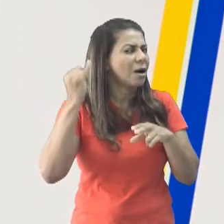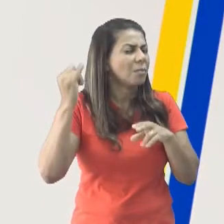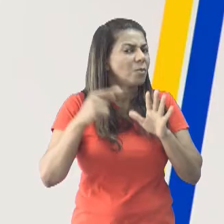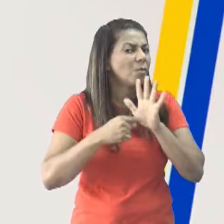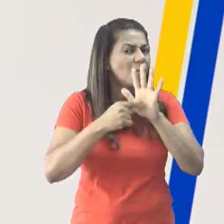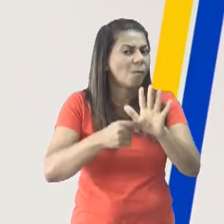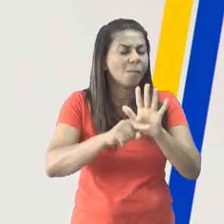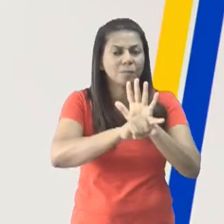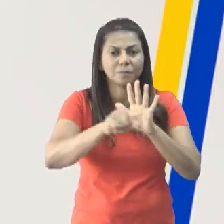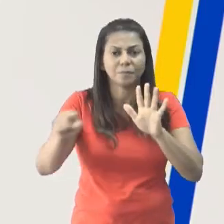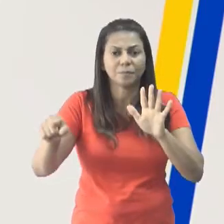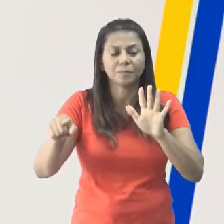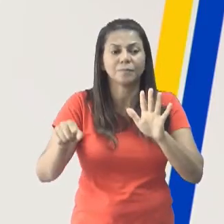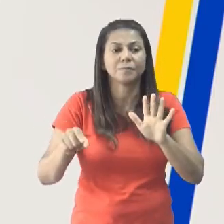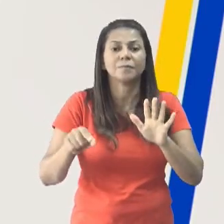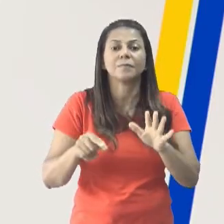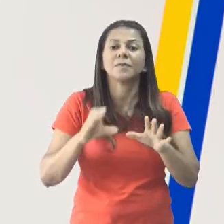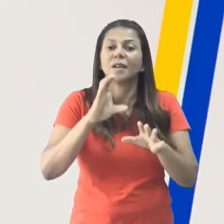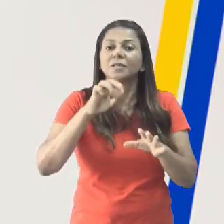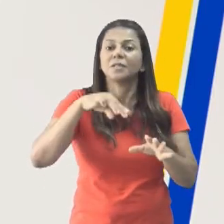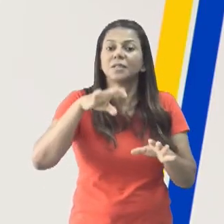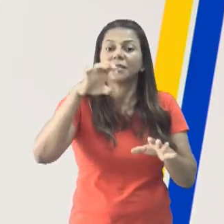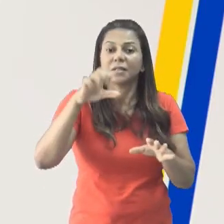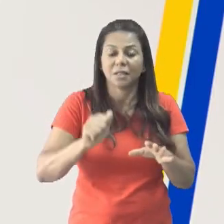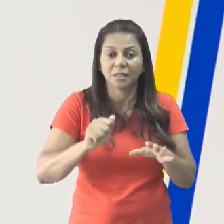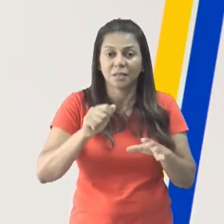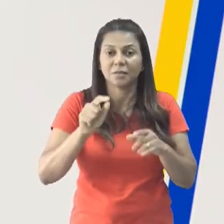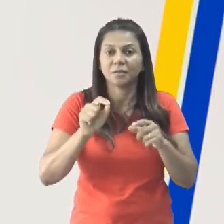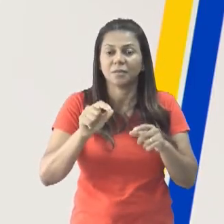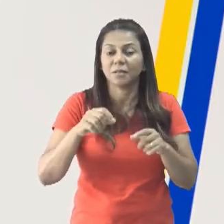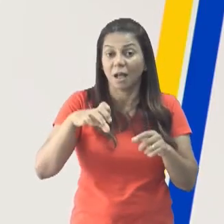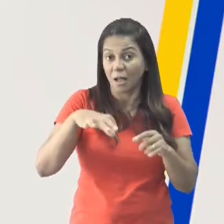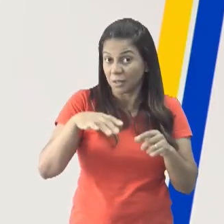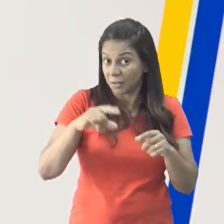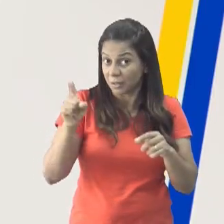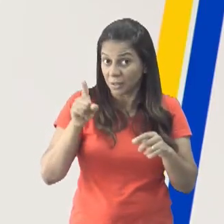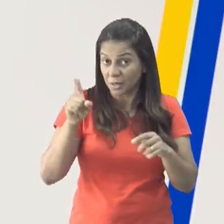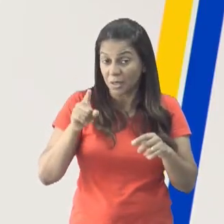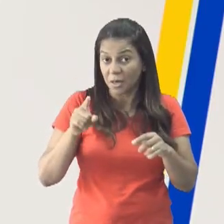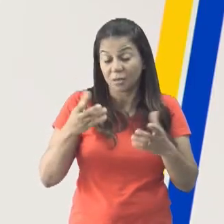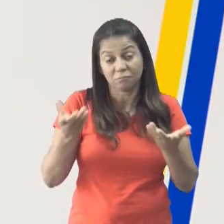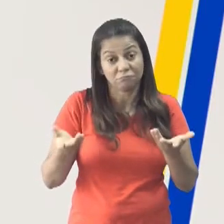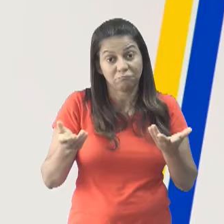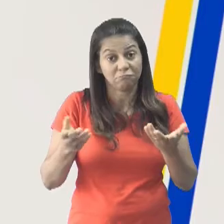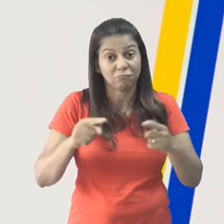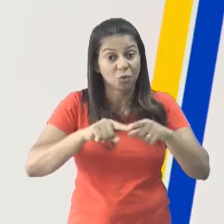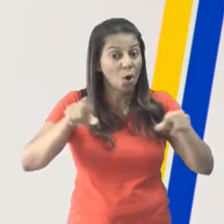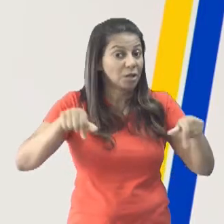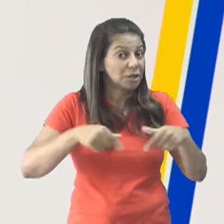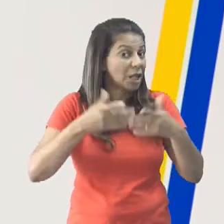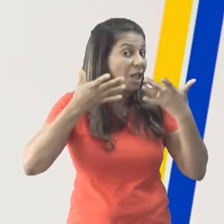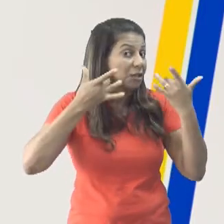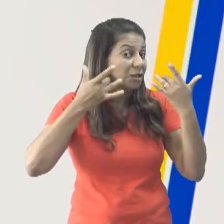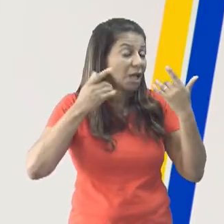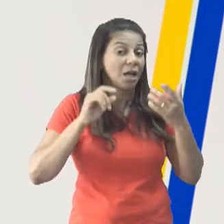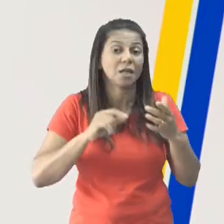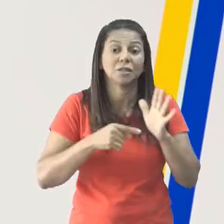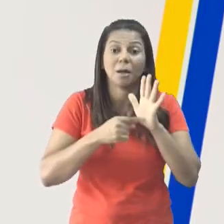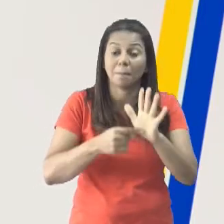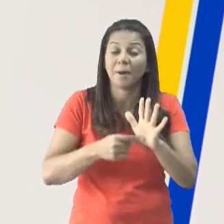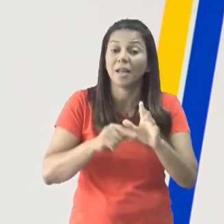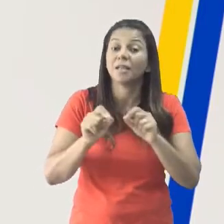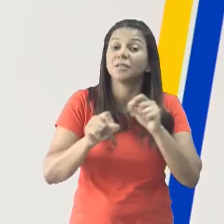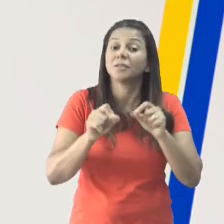a indicação da cena. Então, naquela cena do barco, numa sala de teatro, aparece apenas